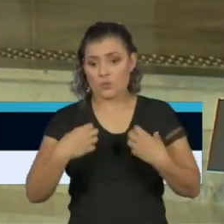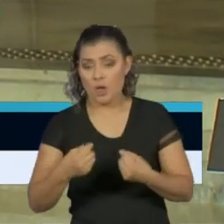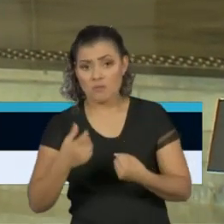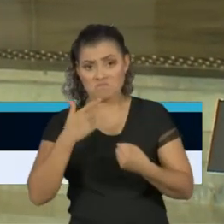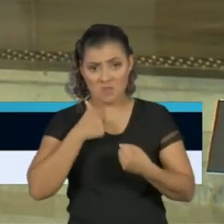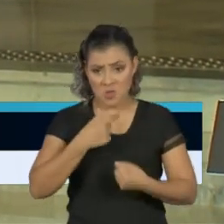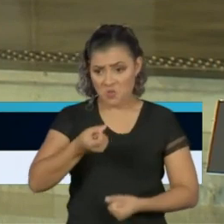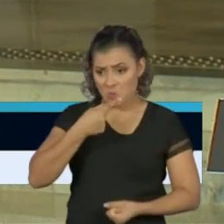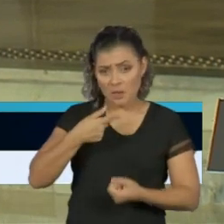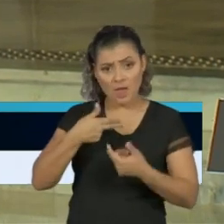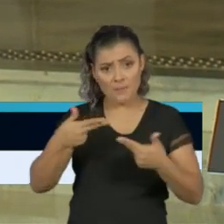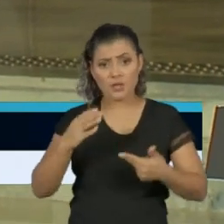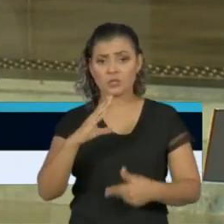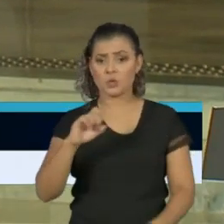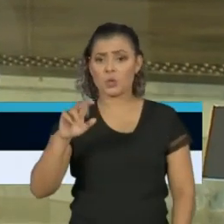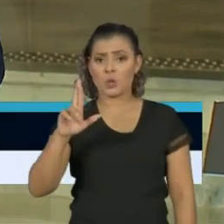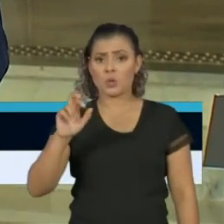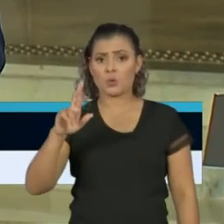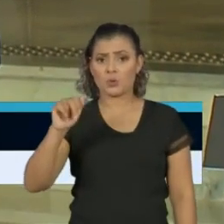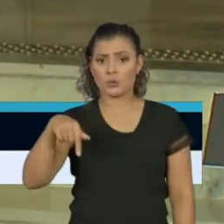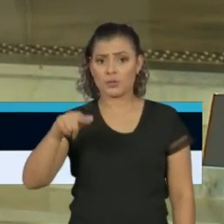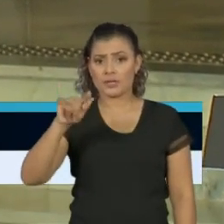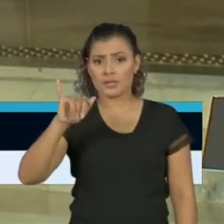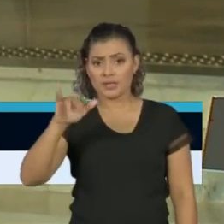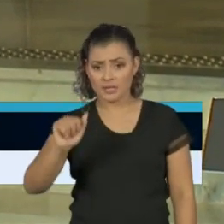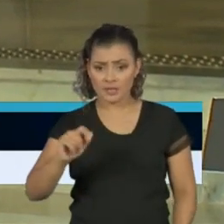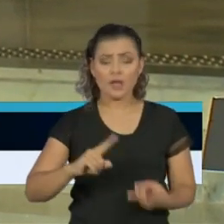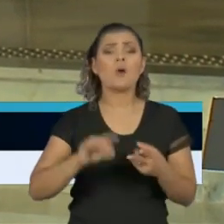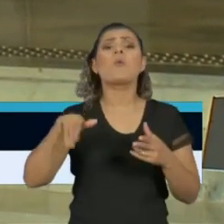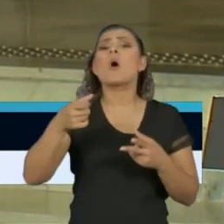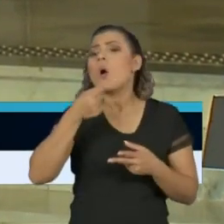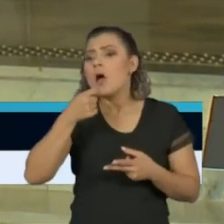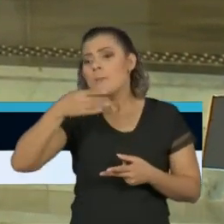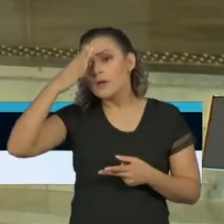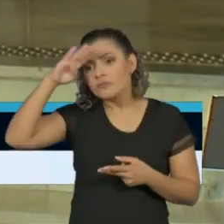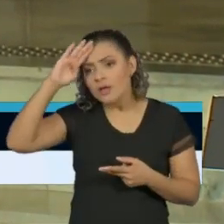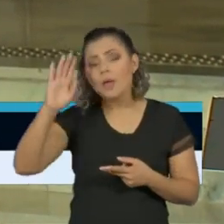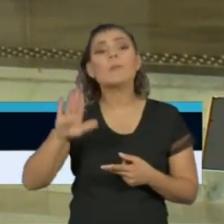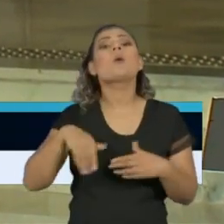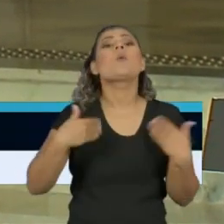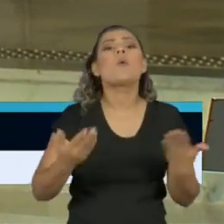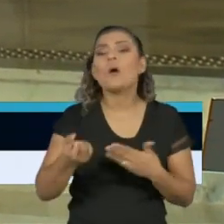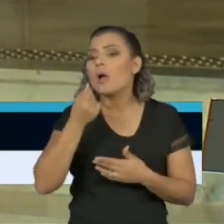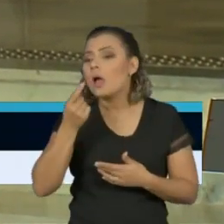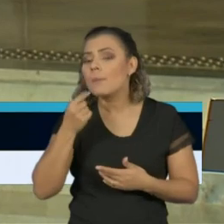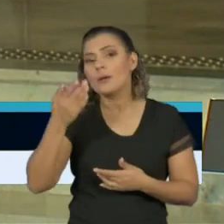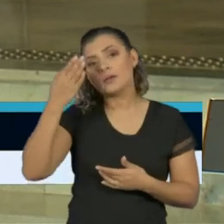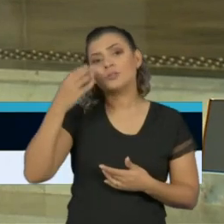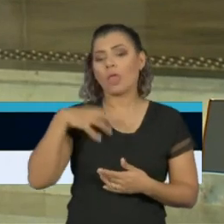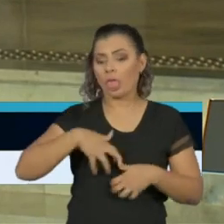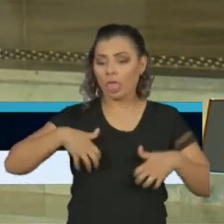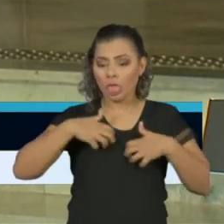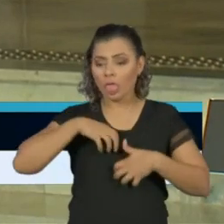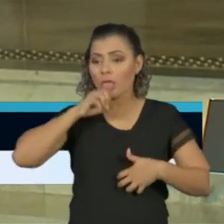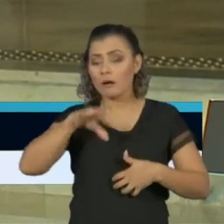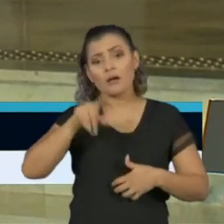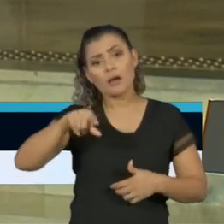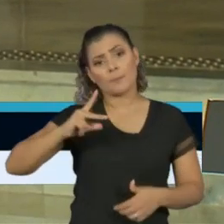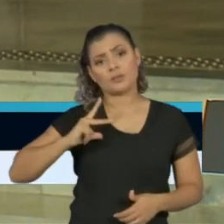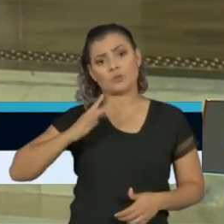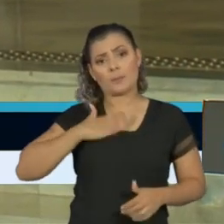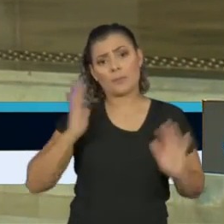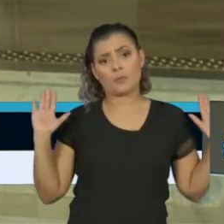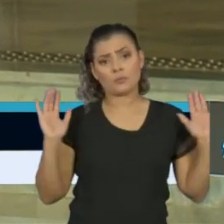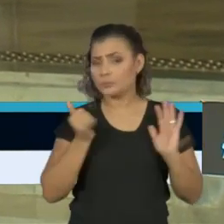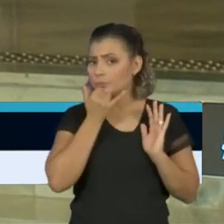qual droga para febre, qual droga para enjoo, isto é algo absolutamente pessoal. E